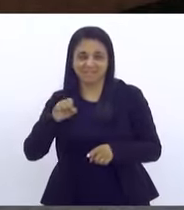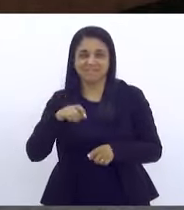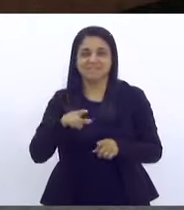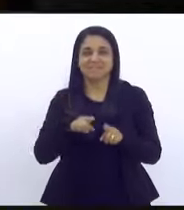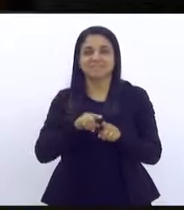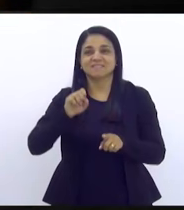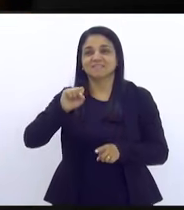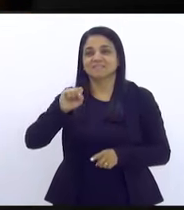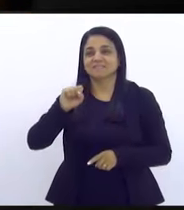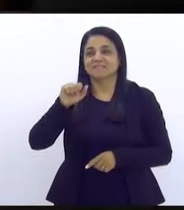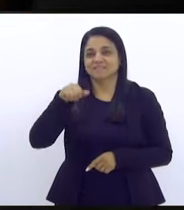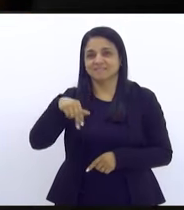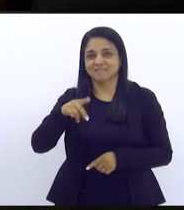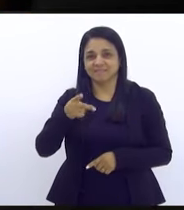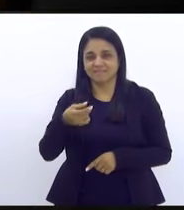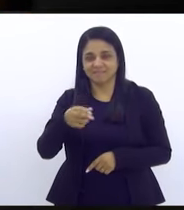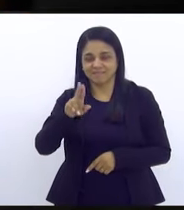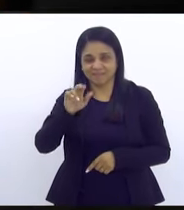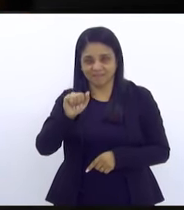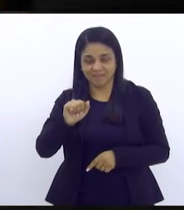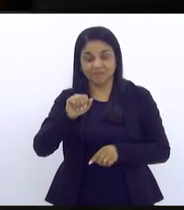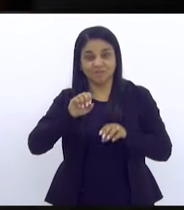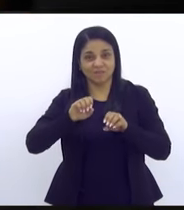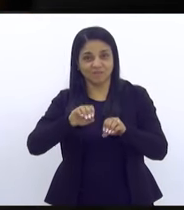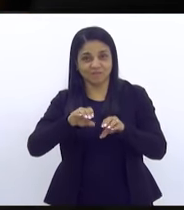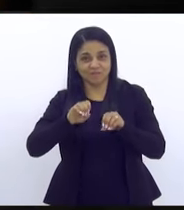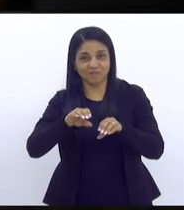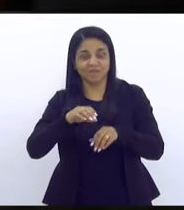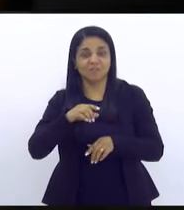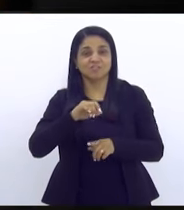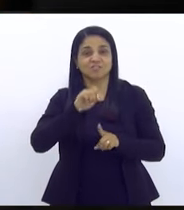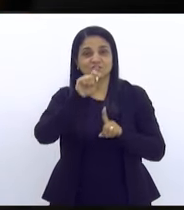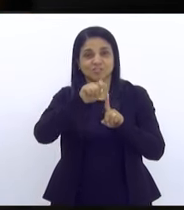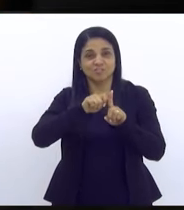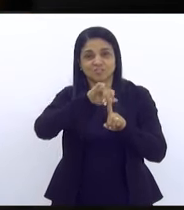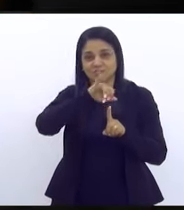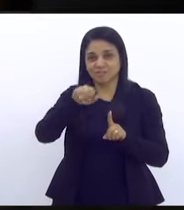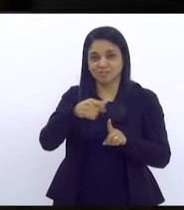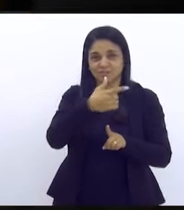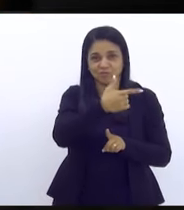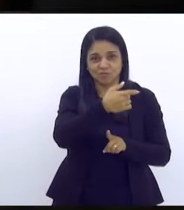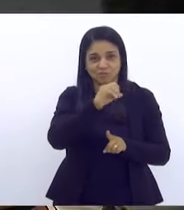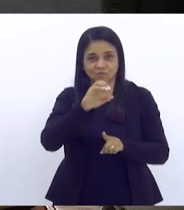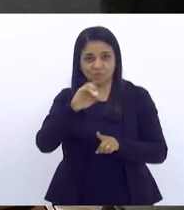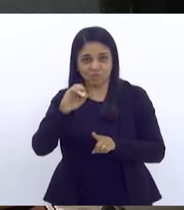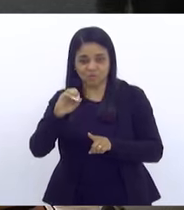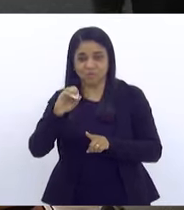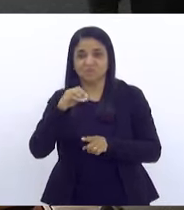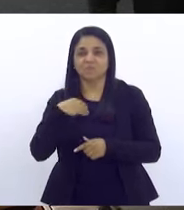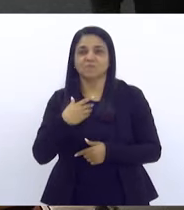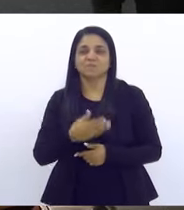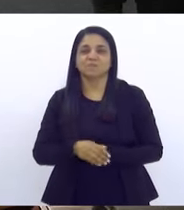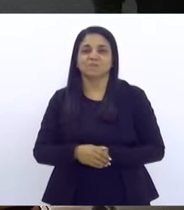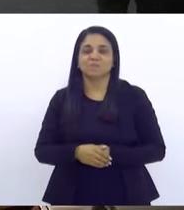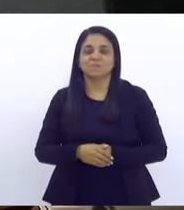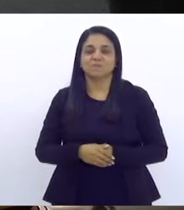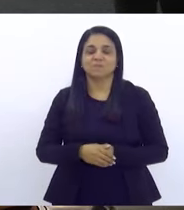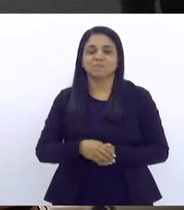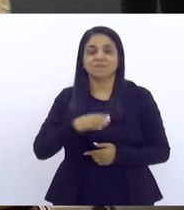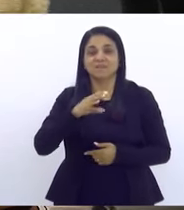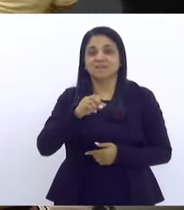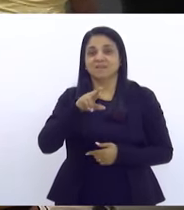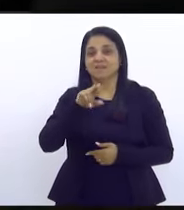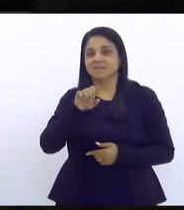Costa Gomes, que é educadora desde janeiro de 2000, do Bloco da Taquara. A